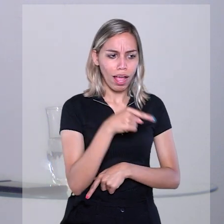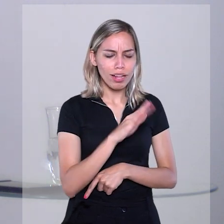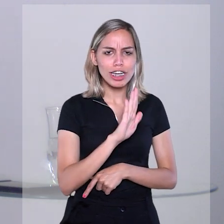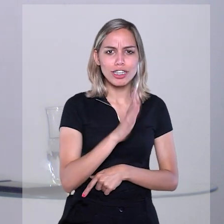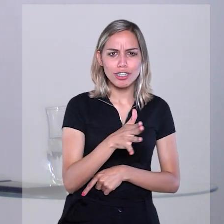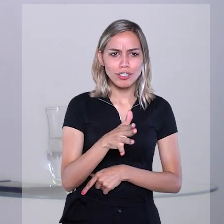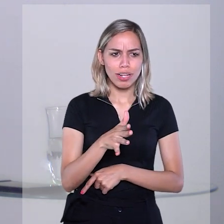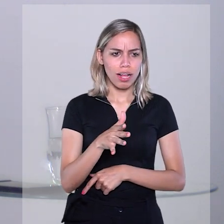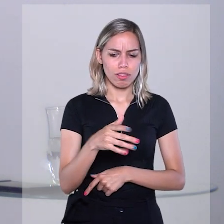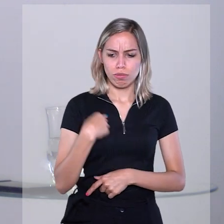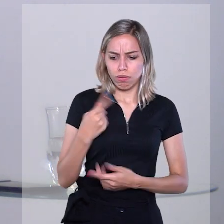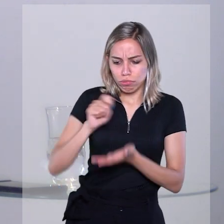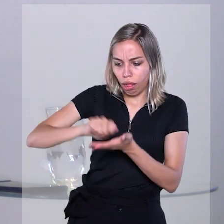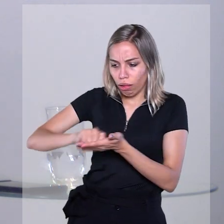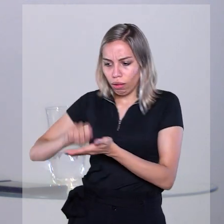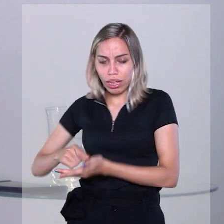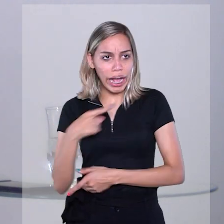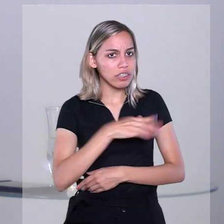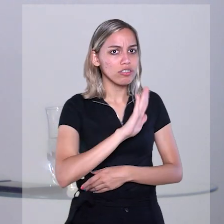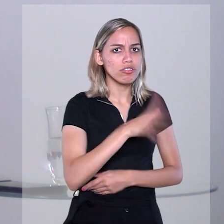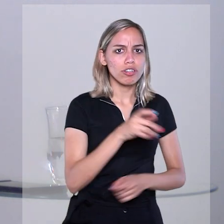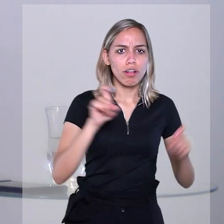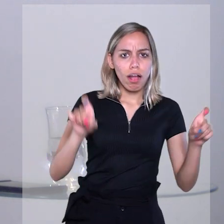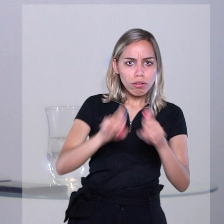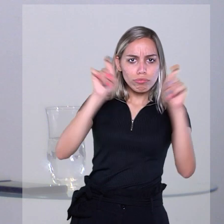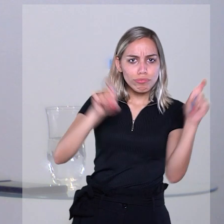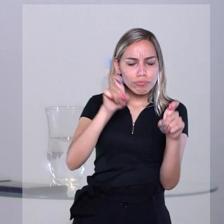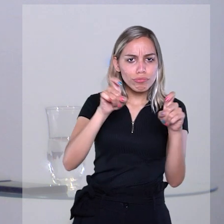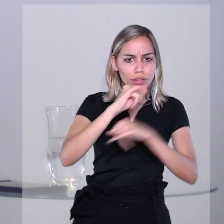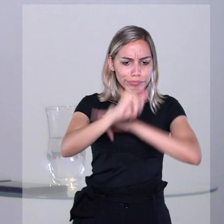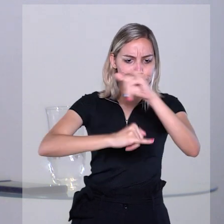no digital, entrando na questão do vídeo, no mundo,